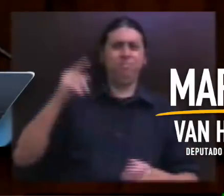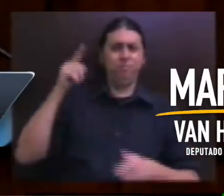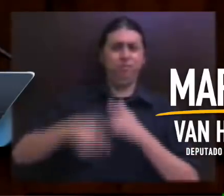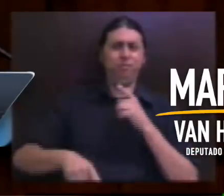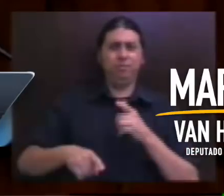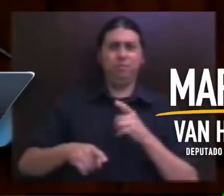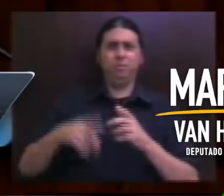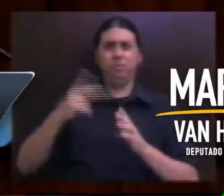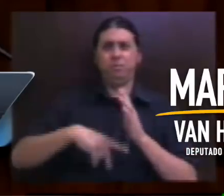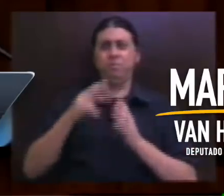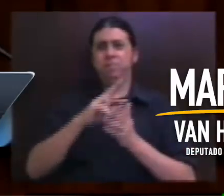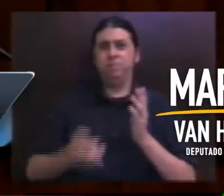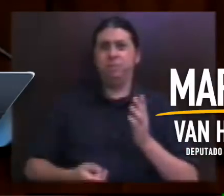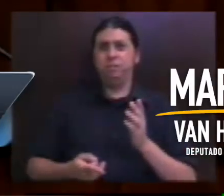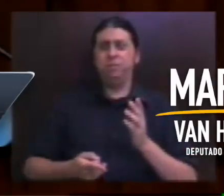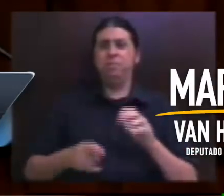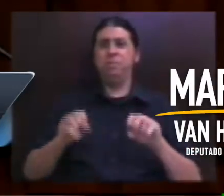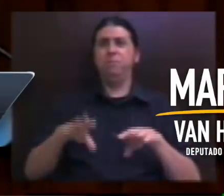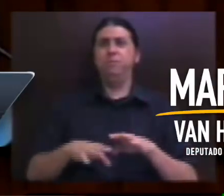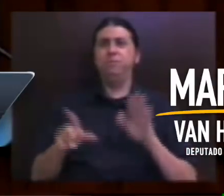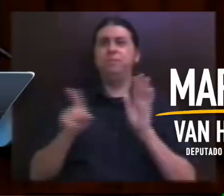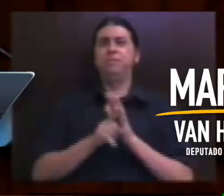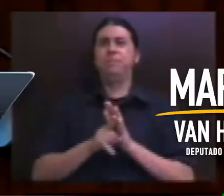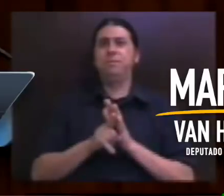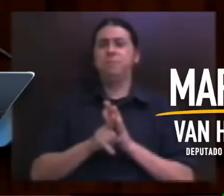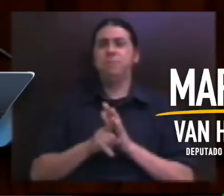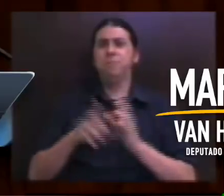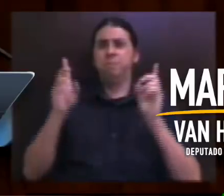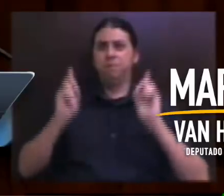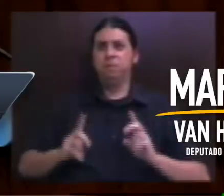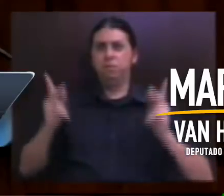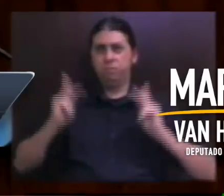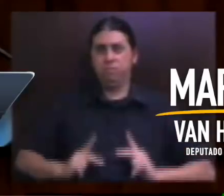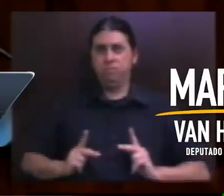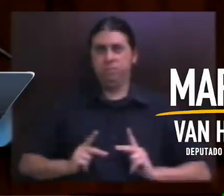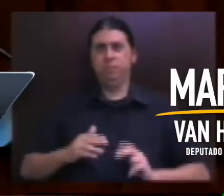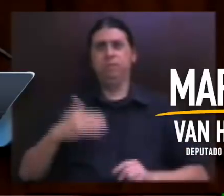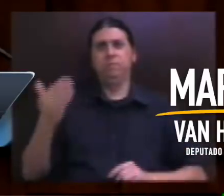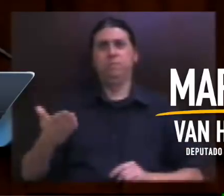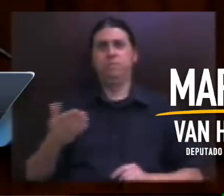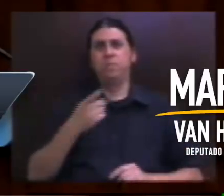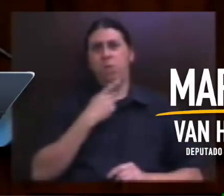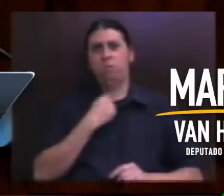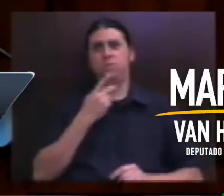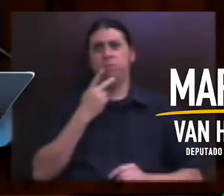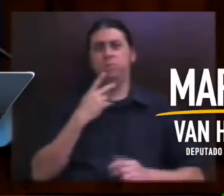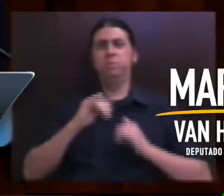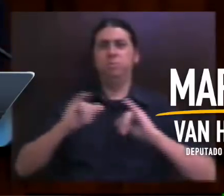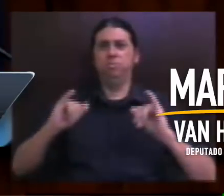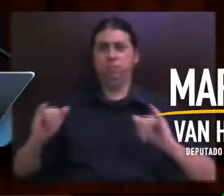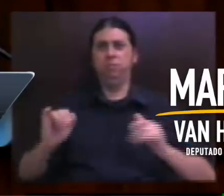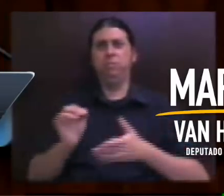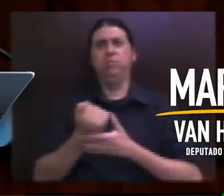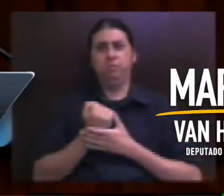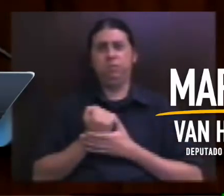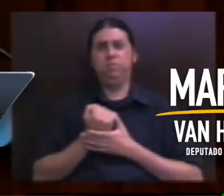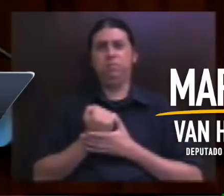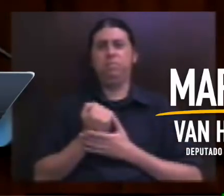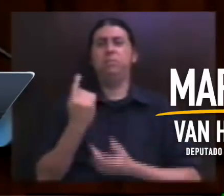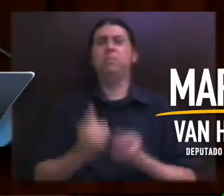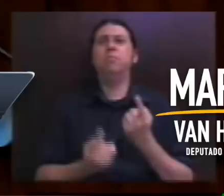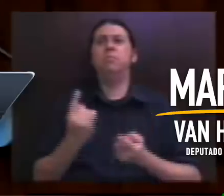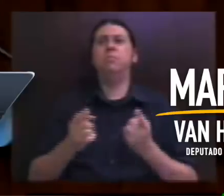não há uma cumplicidade que vai além dos direitos humanos, como gostam de dizer que defendem, mas na verdade defendem